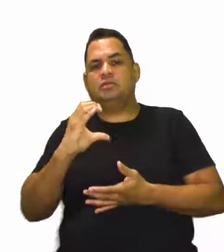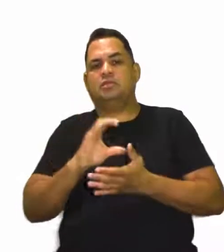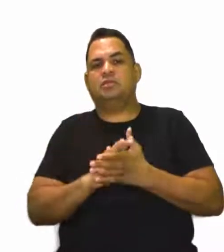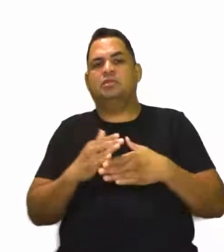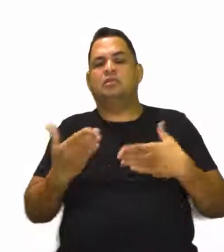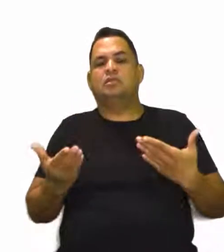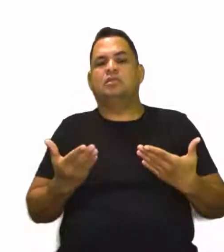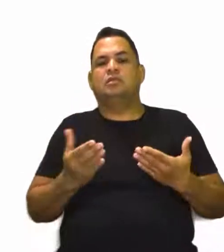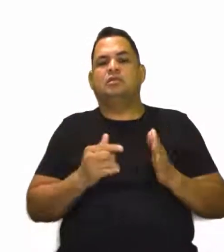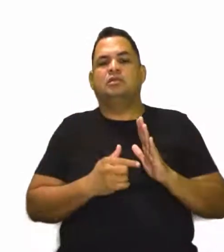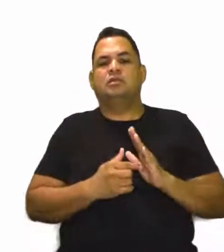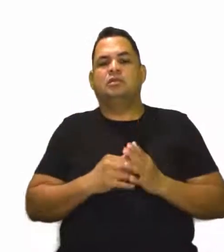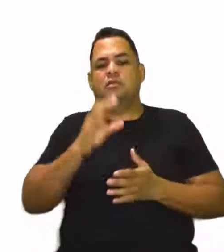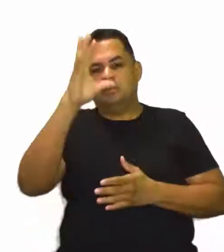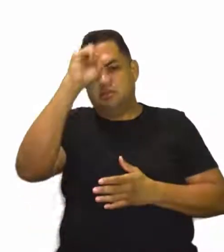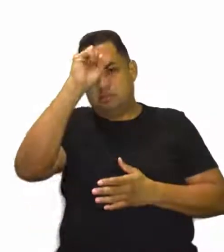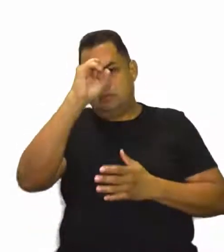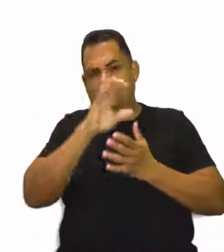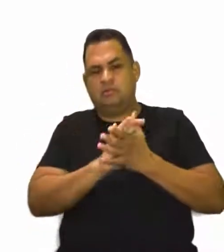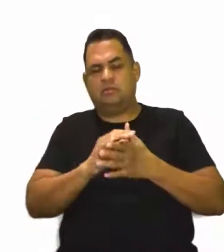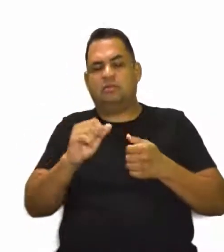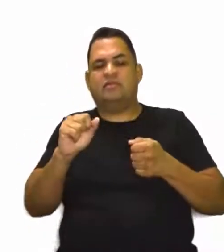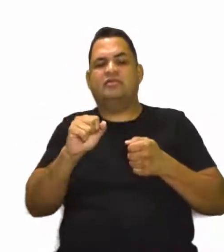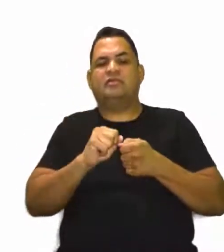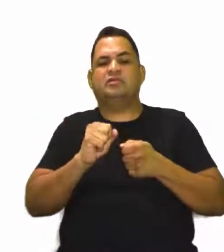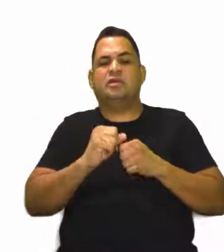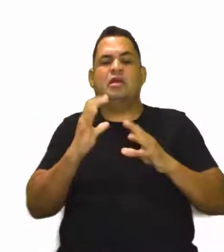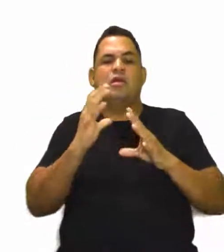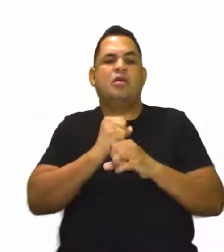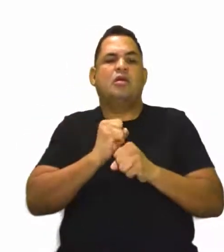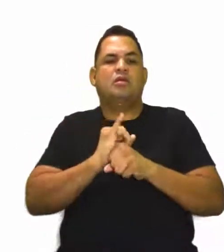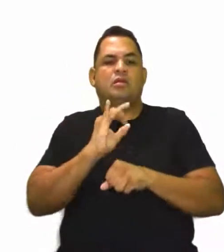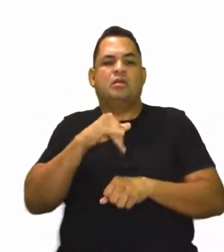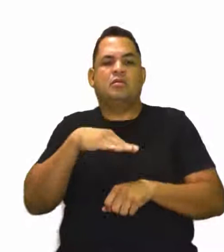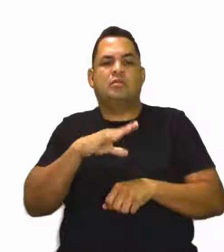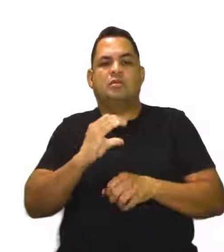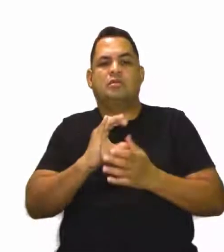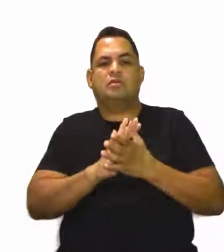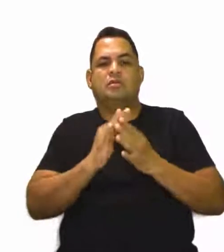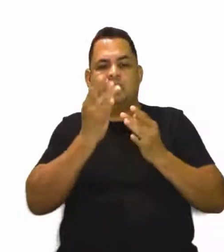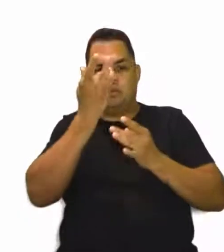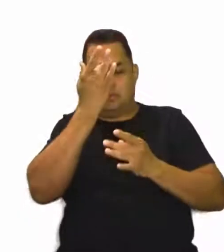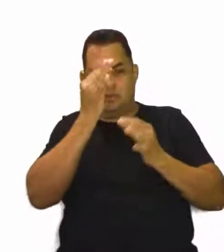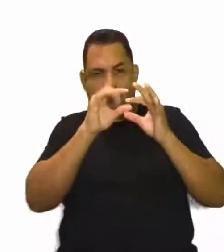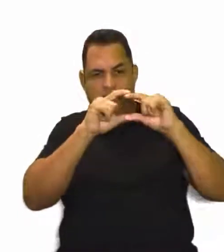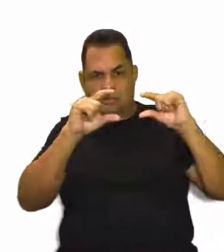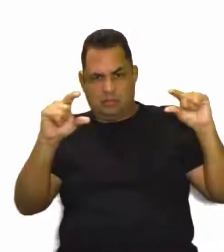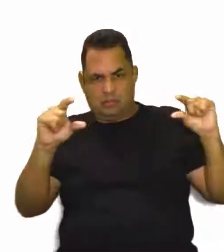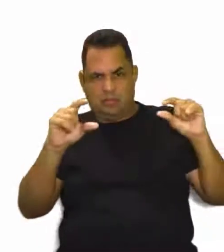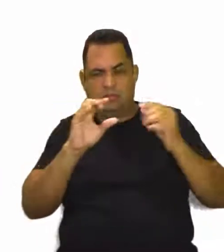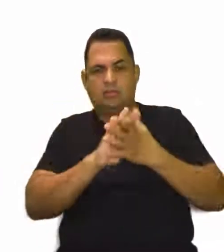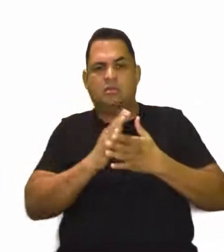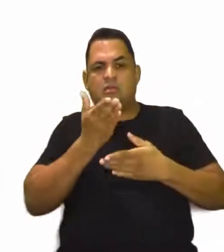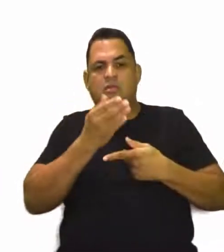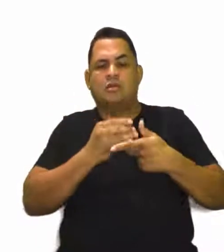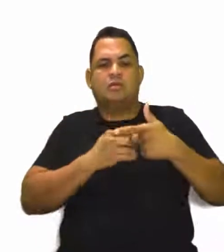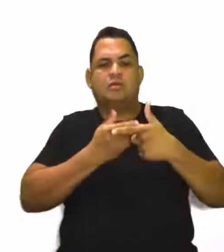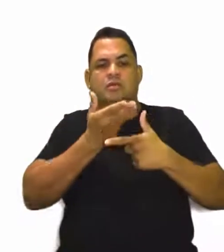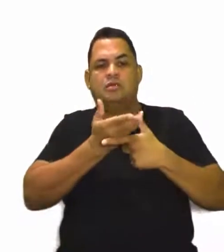corporal. Então, nós aprendemos a fazer o cálculo do IMC, pela fórmula aqui, IMC igual a